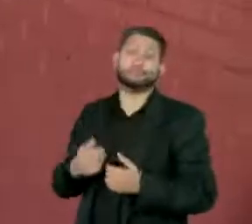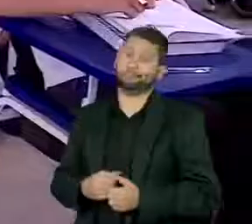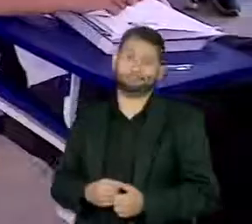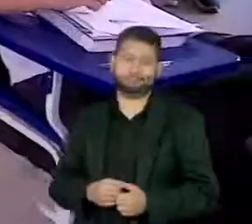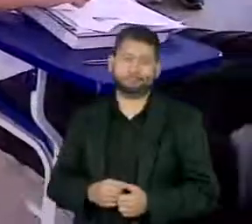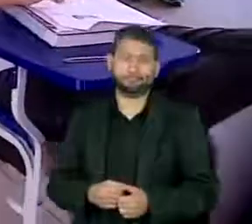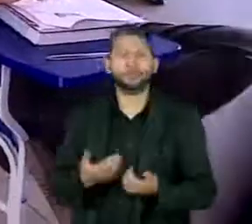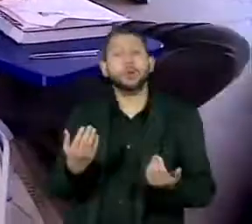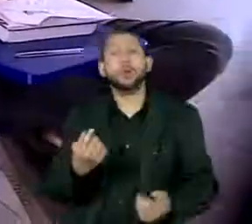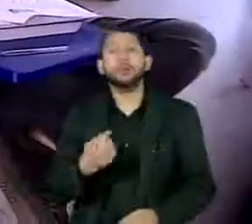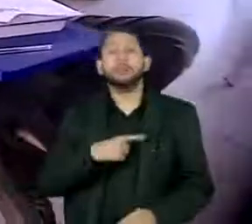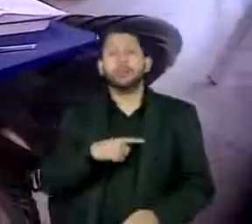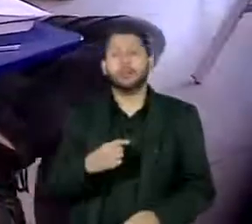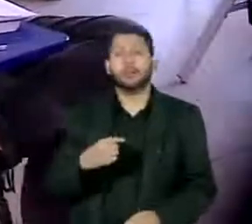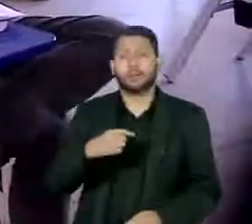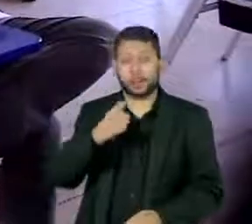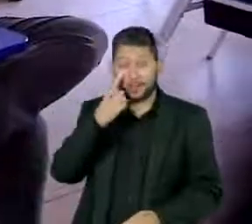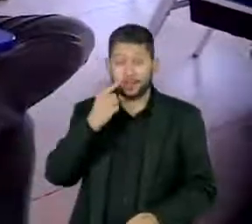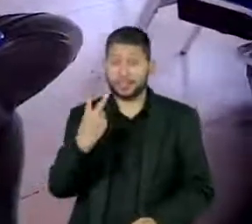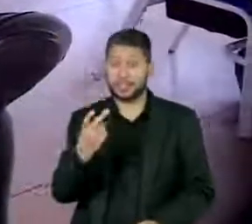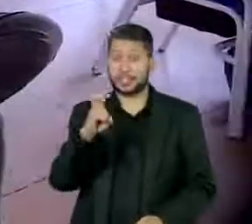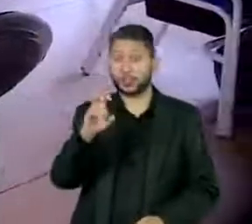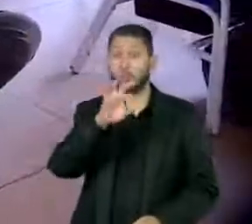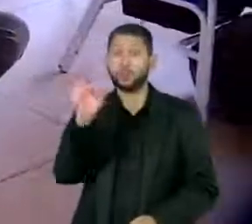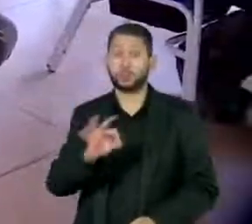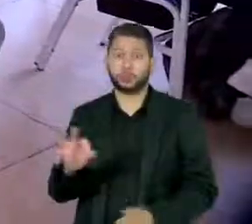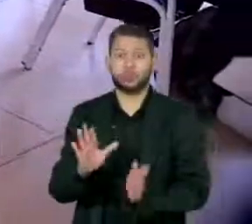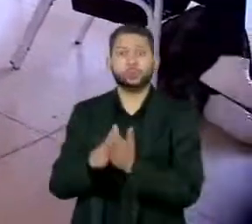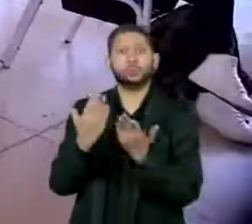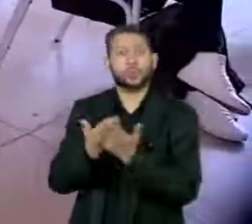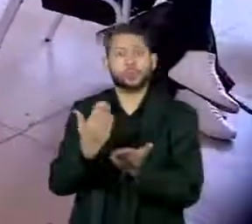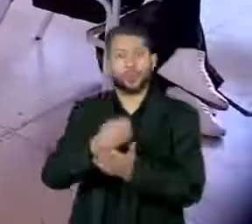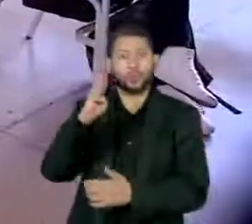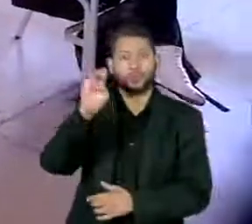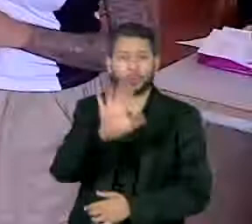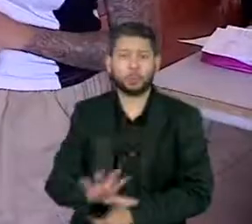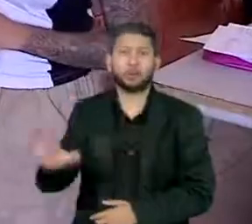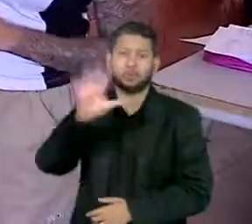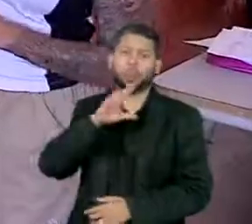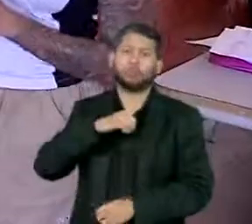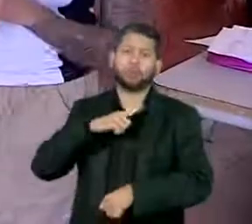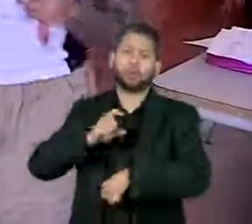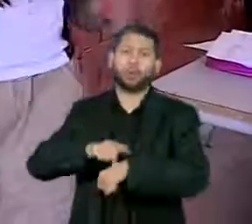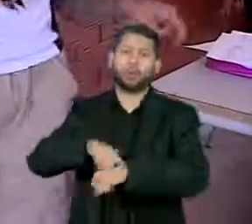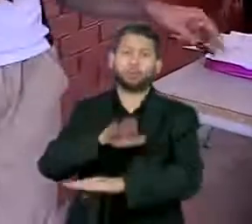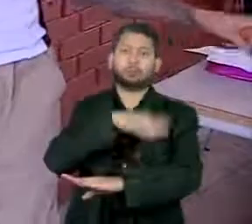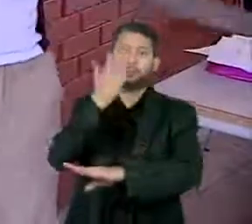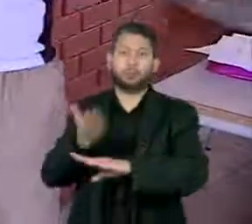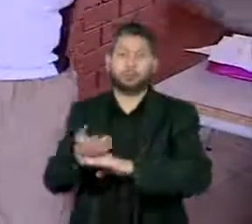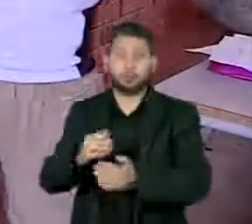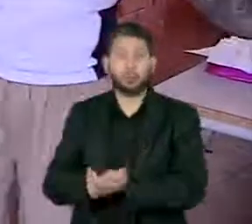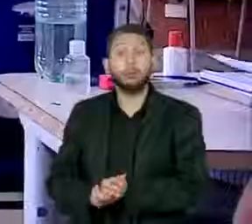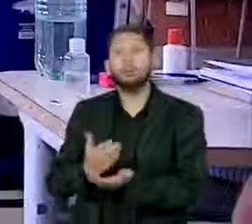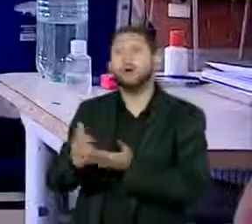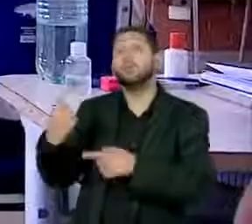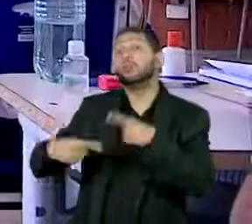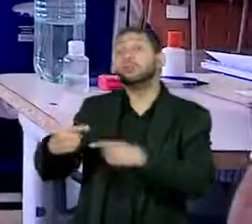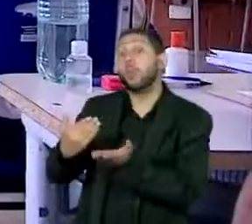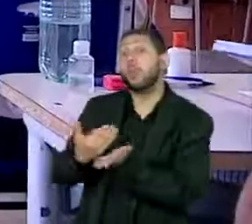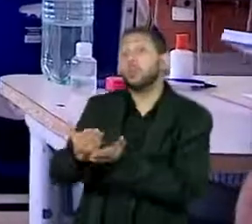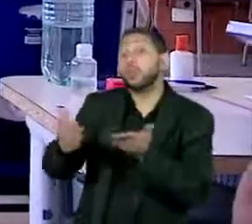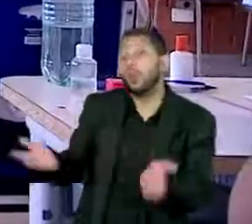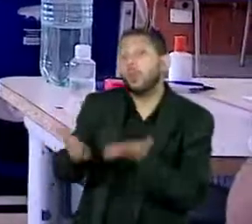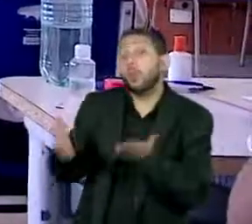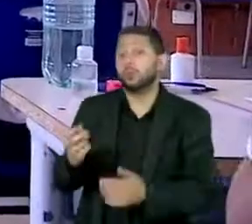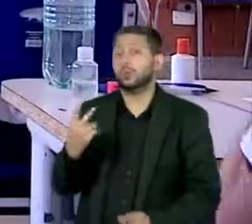de 1/4 das escolas públicas do país ofertam ensino integral. Essa política começou a ser incentivada em 2016, com